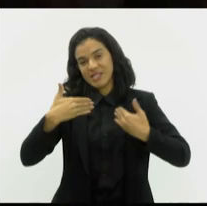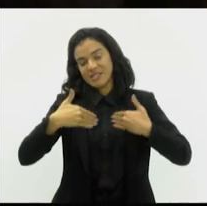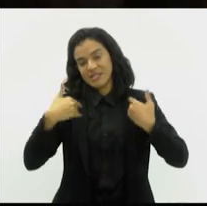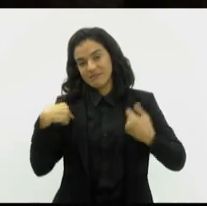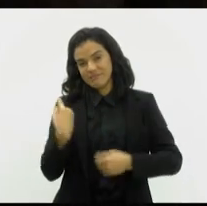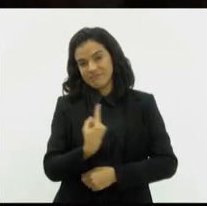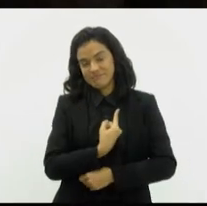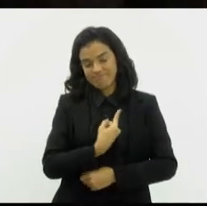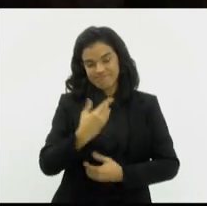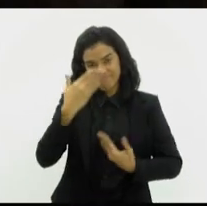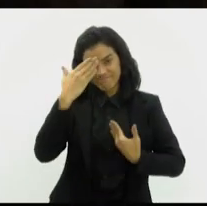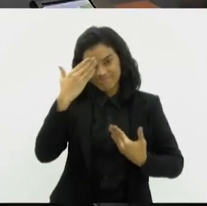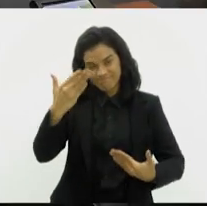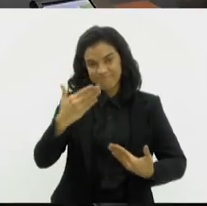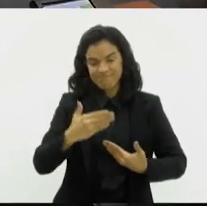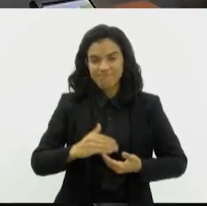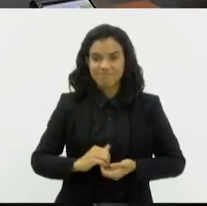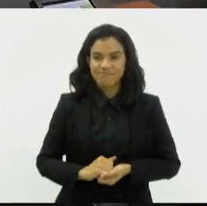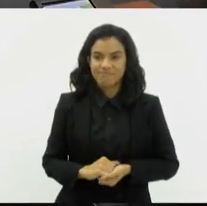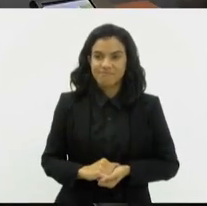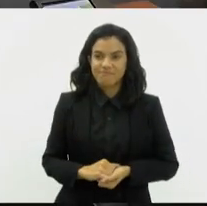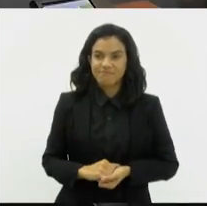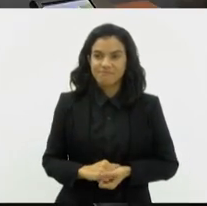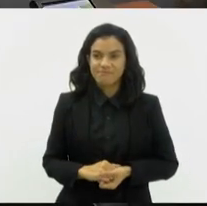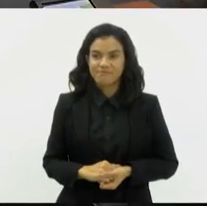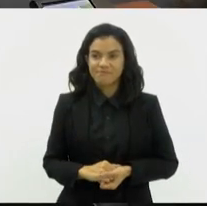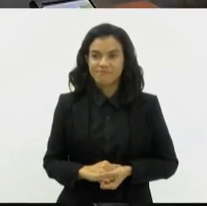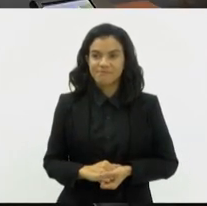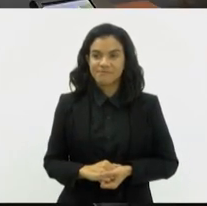Muito obrigado, senhor presidente.